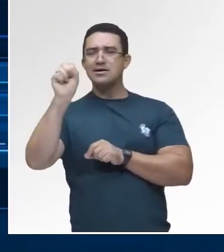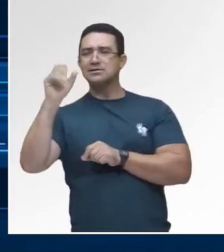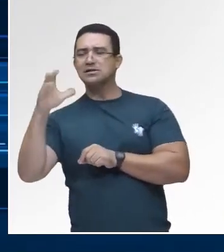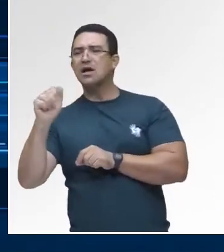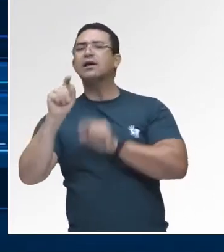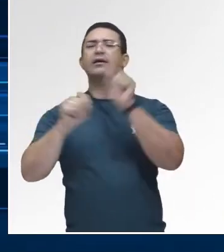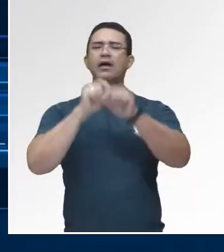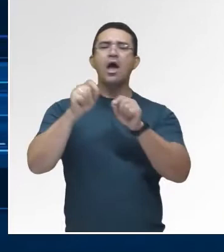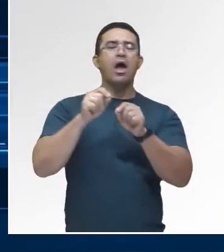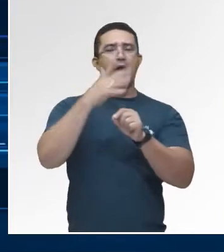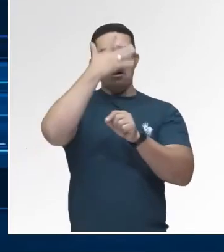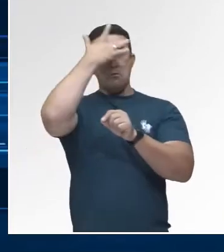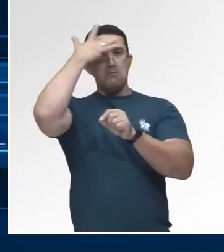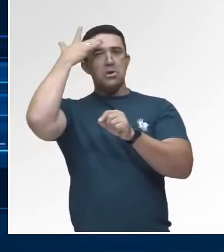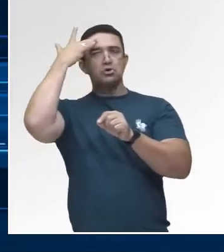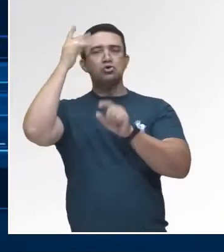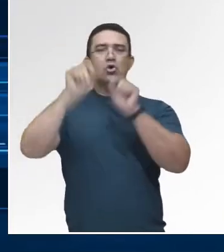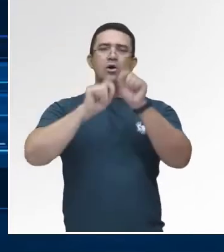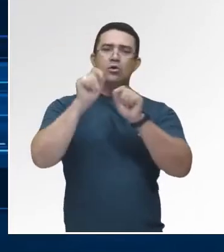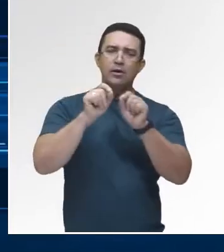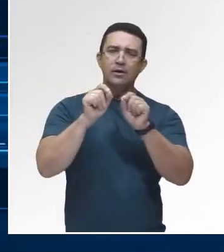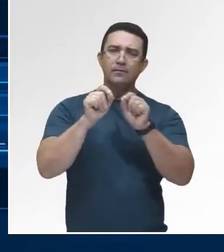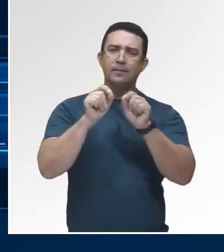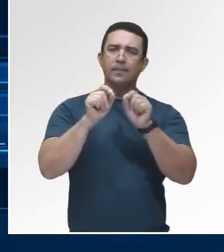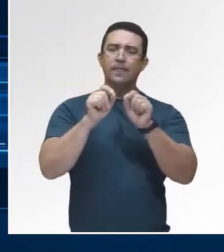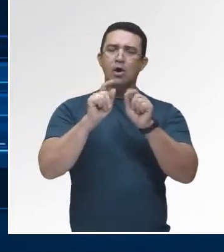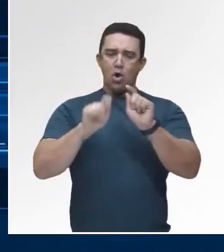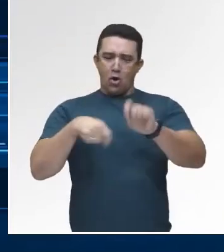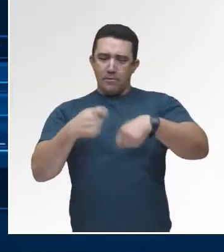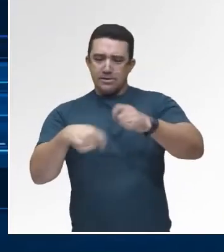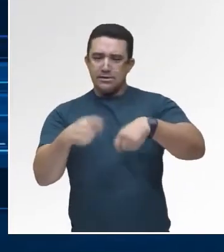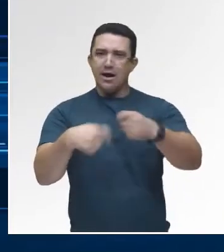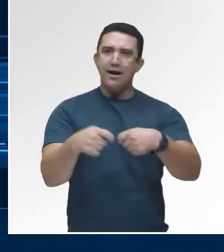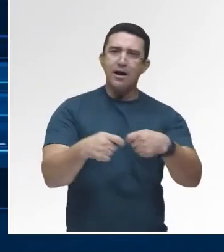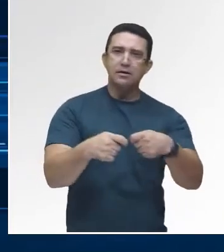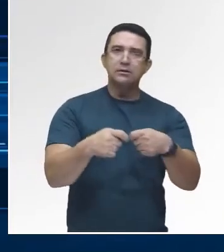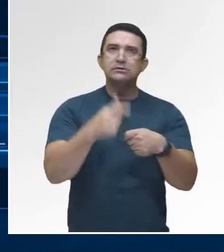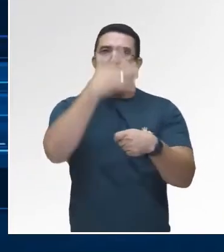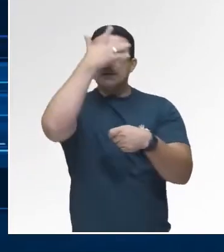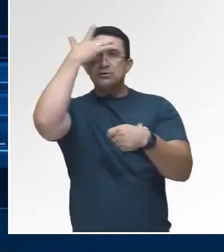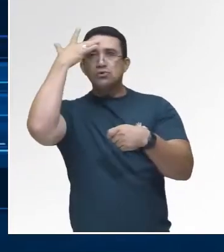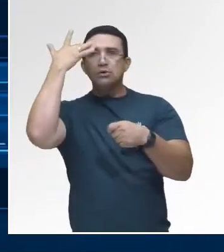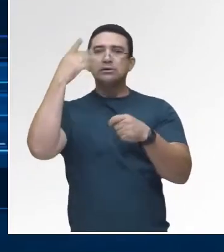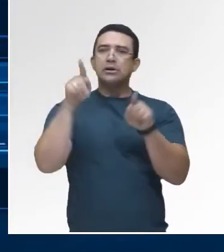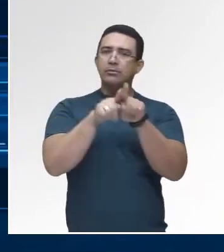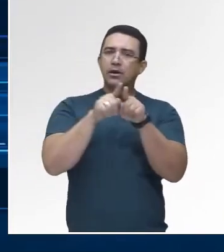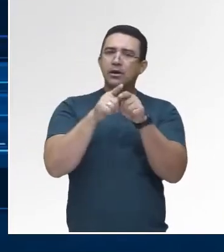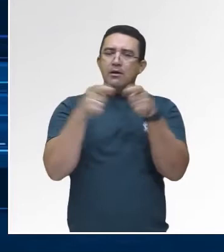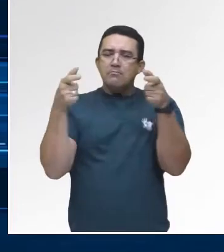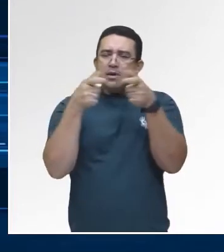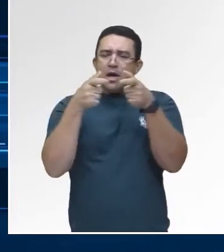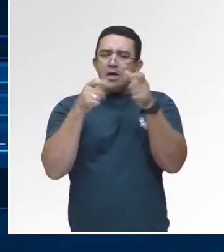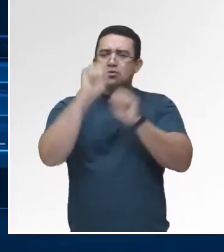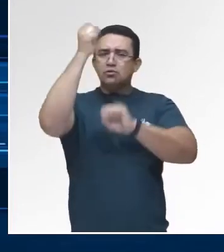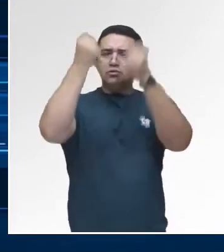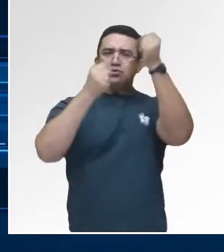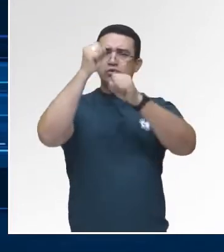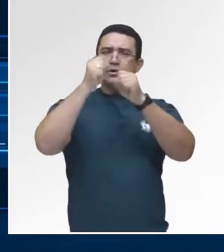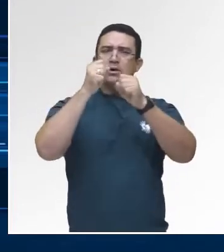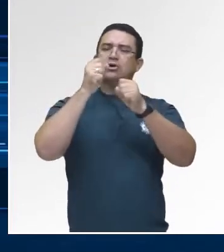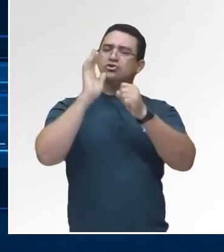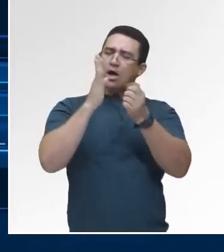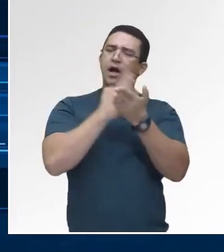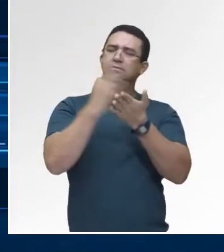né? Eram as pessoas que, os comerciantes, os pequenos industriais que existiam na época já com a